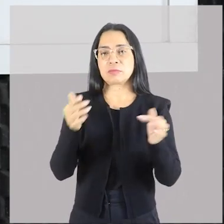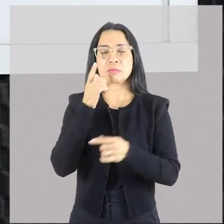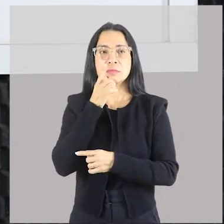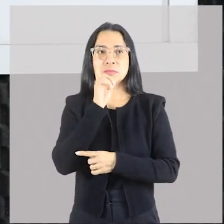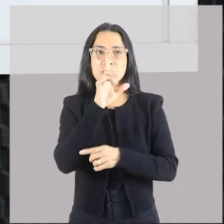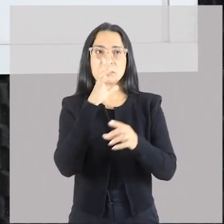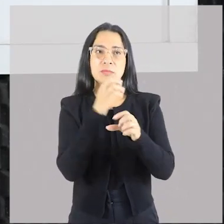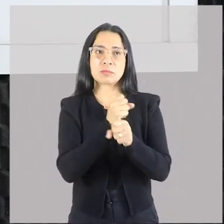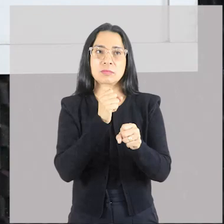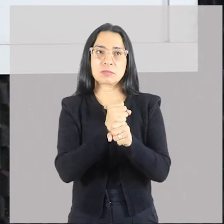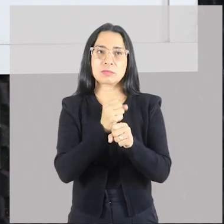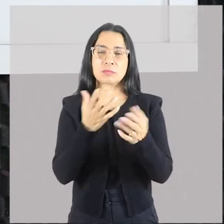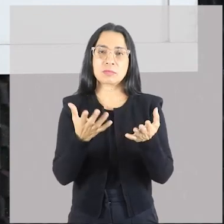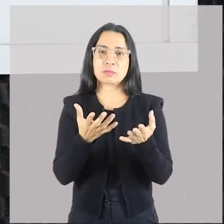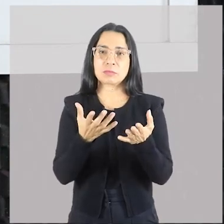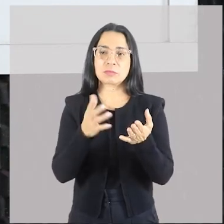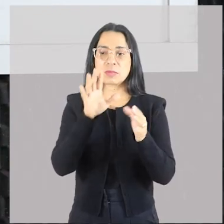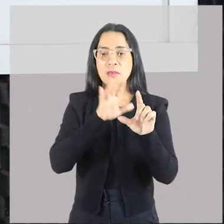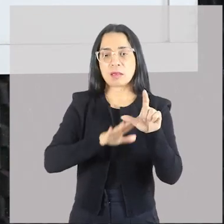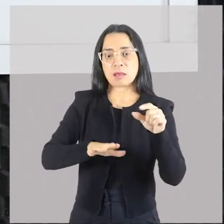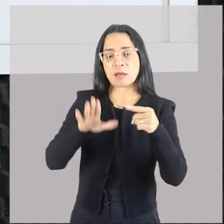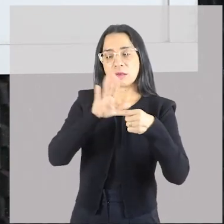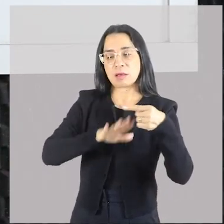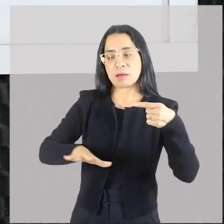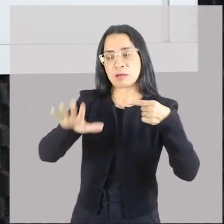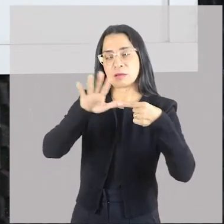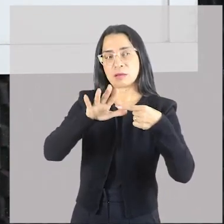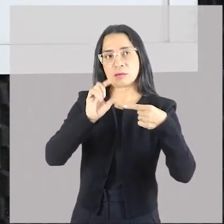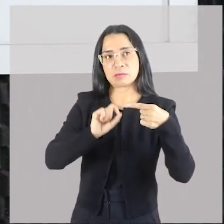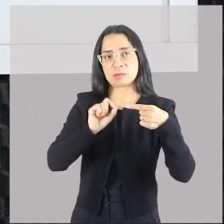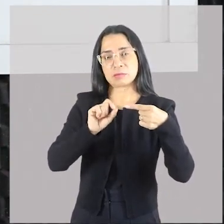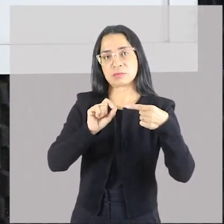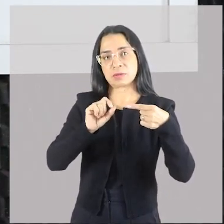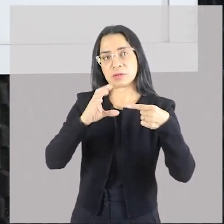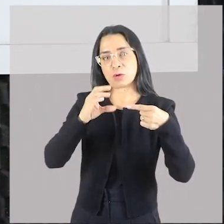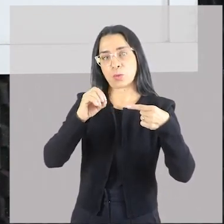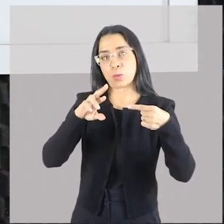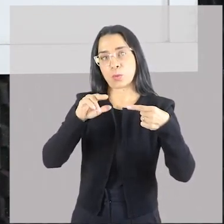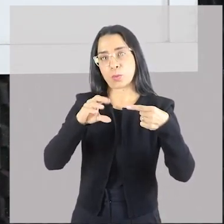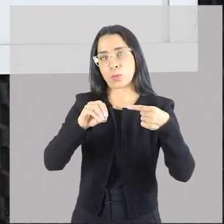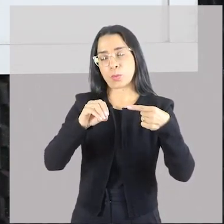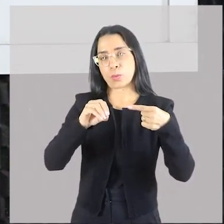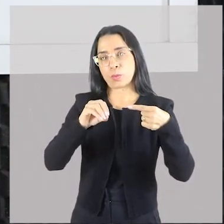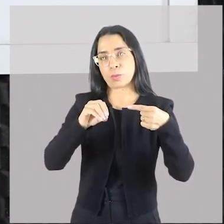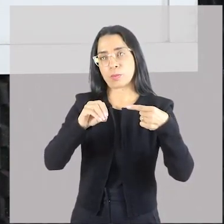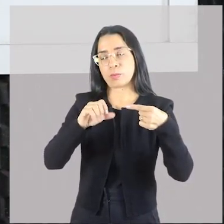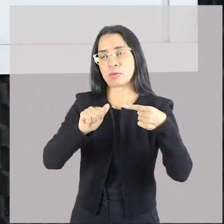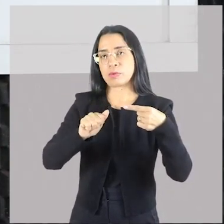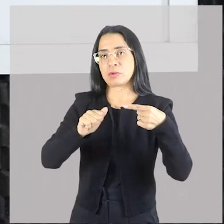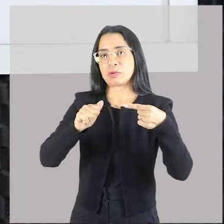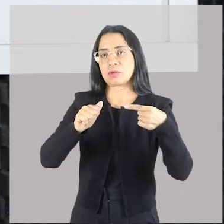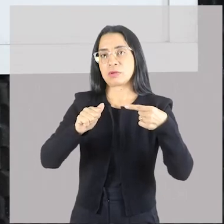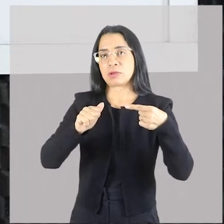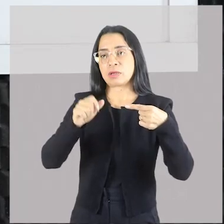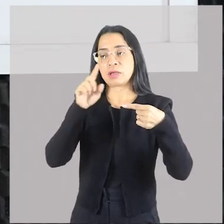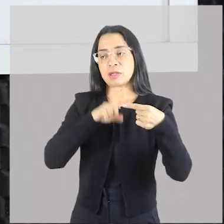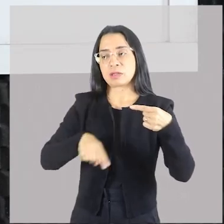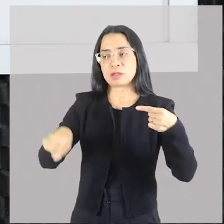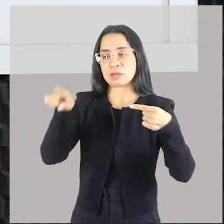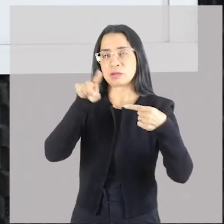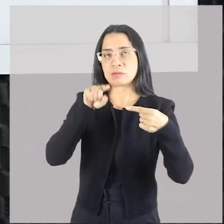consegue calcular a área da coroa circular, que é essa